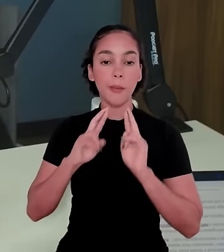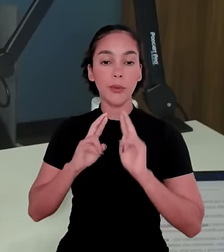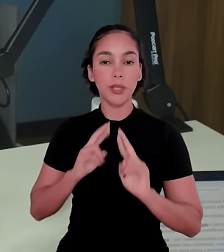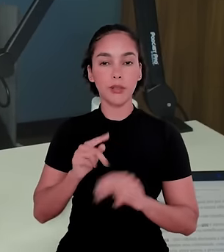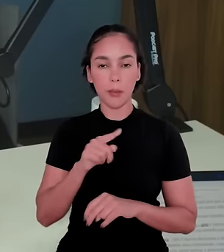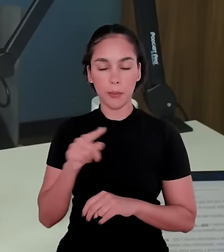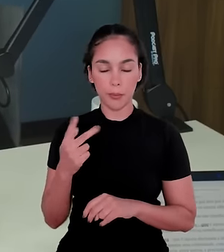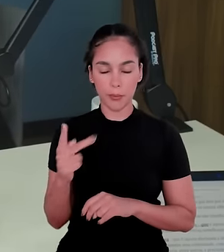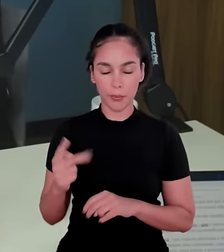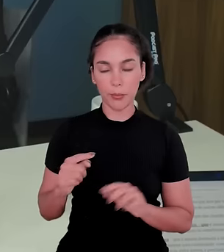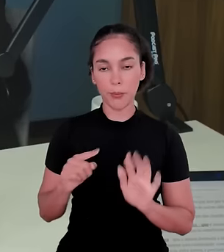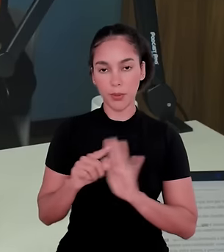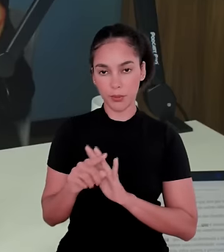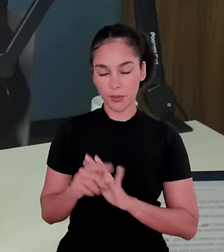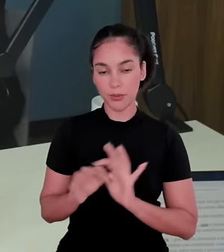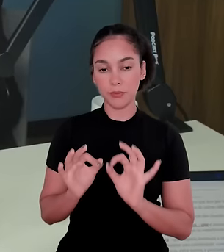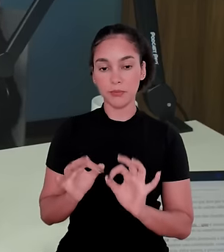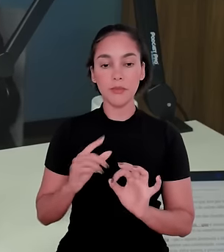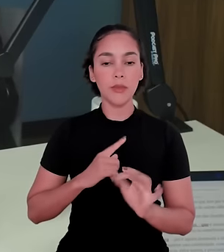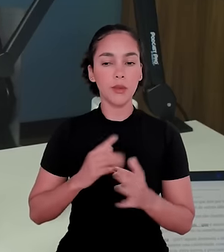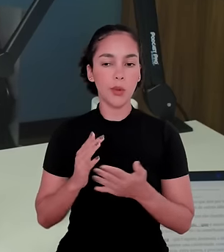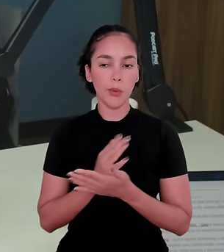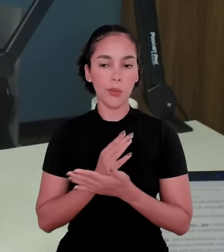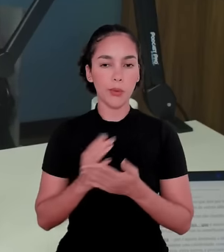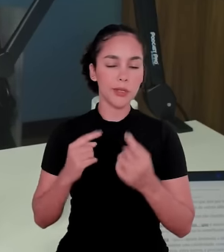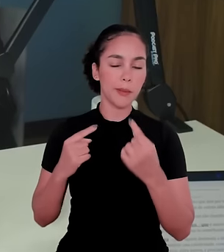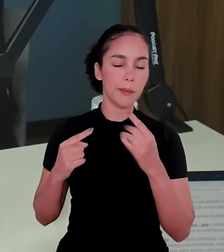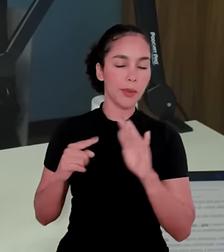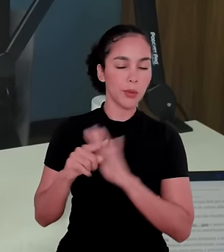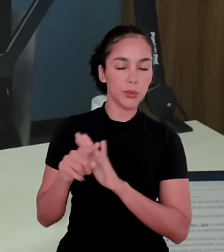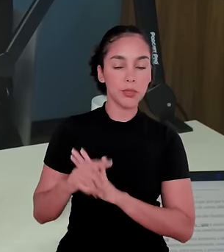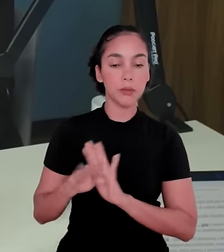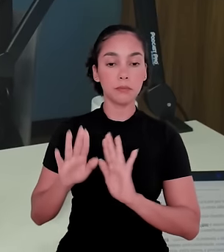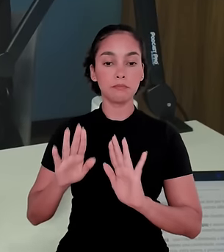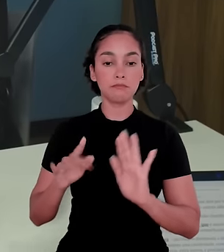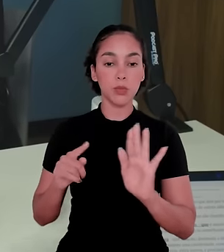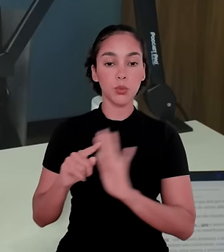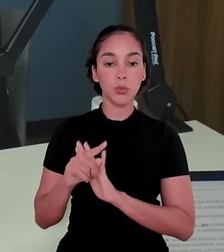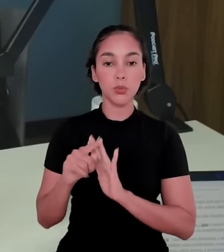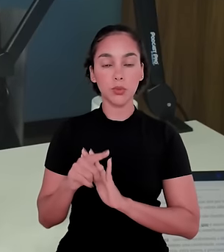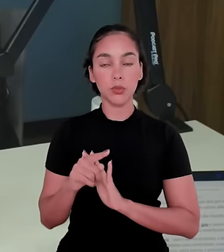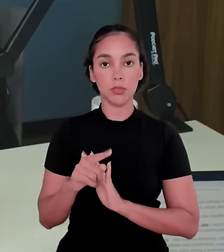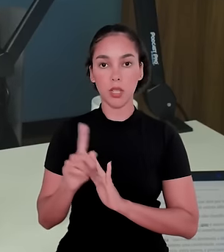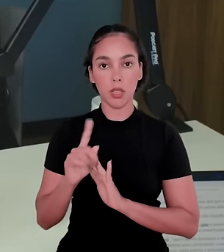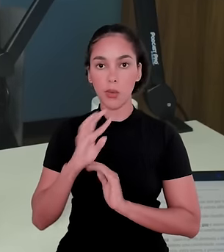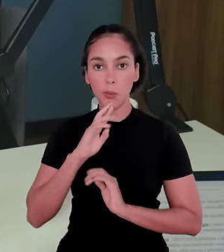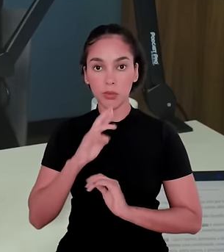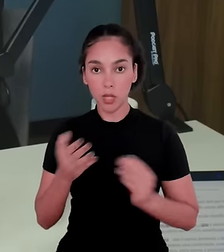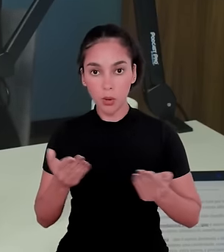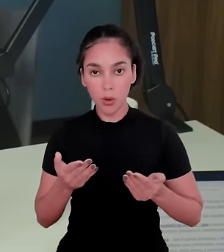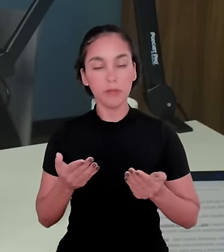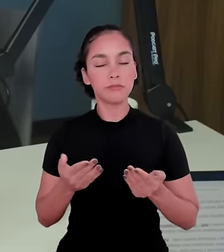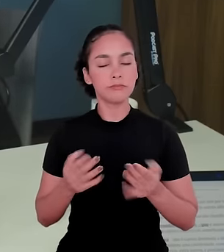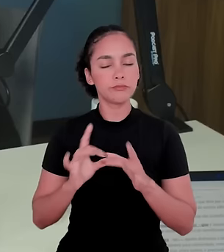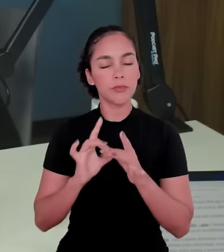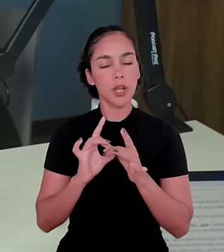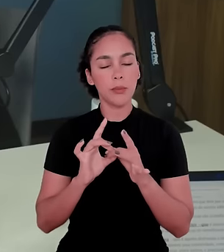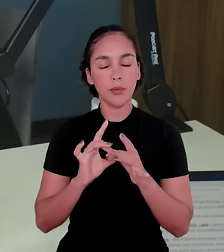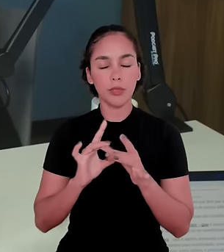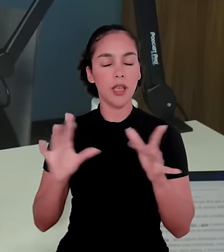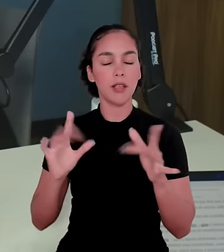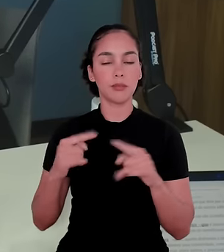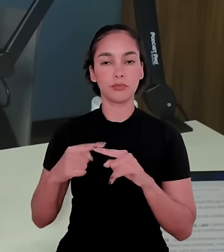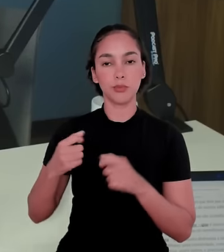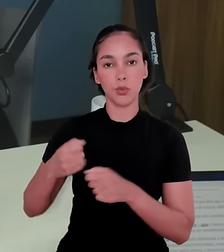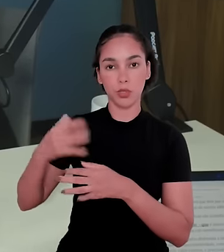perguntas de vocês Então a gente tem algum script com algumas perguntas mas perguntas que não são sanadas nesse momento fiquem à vontade que tem